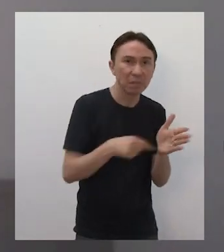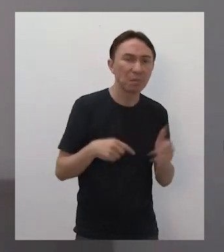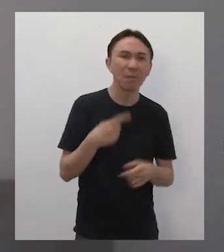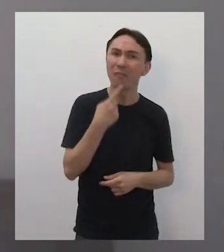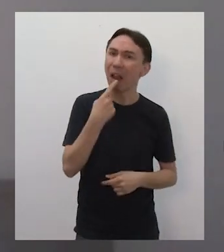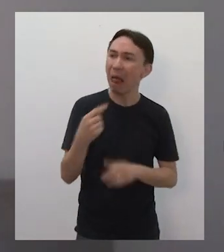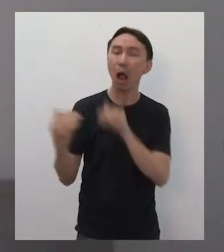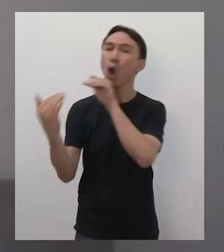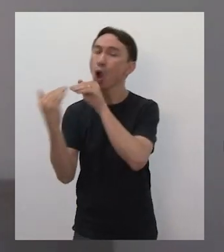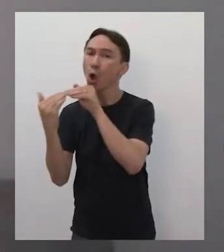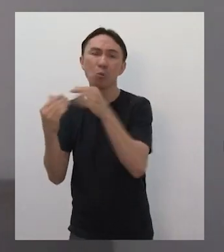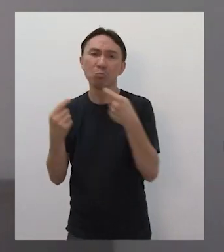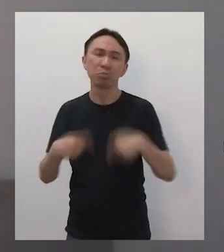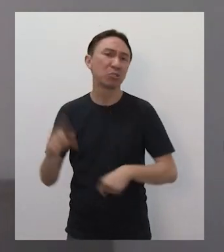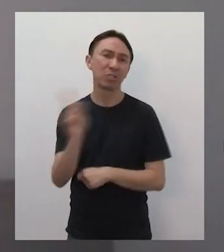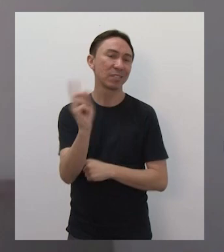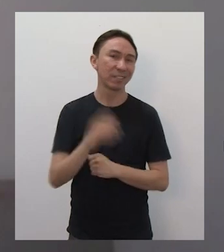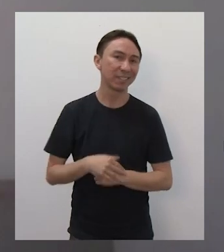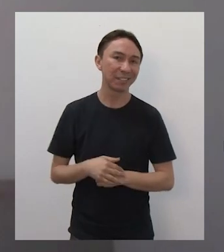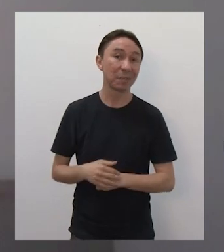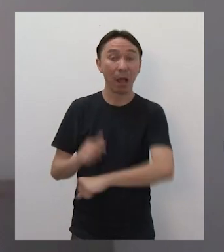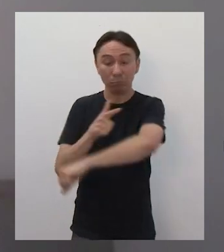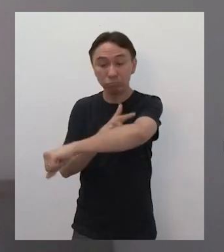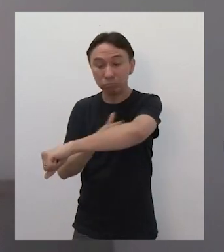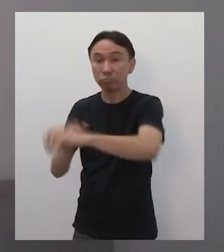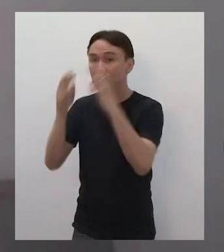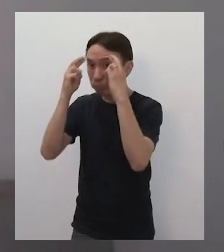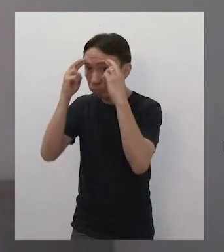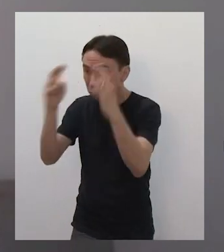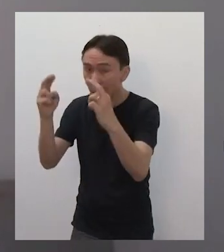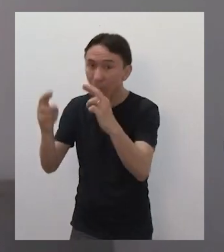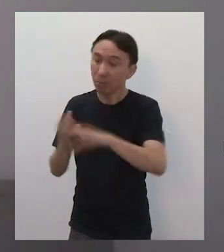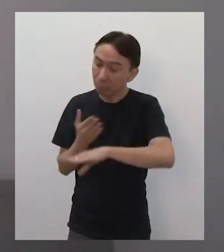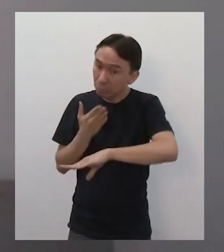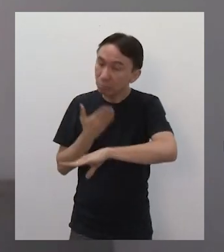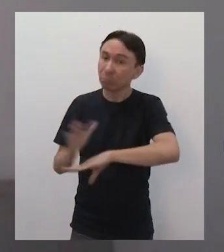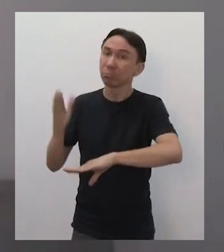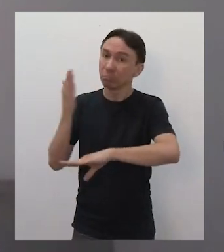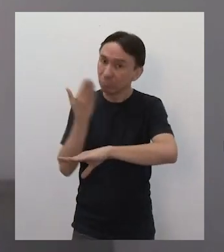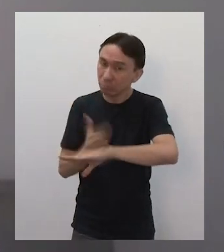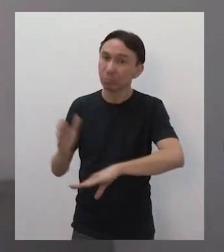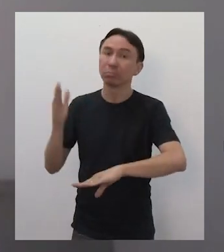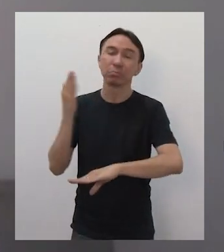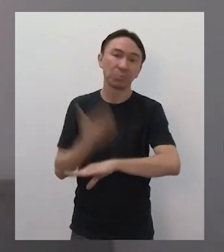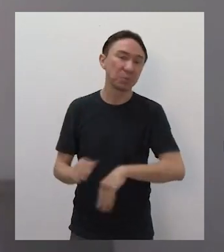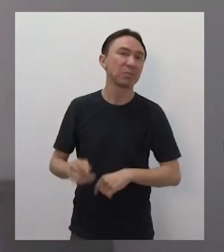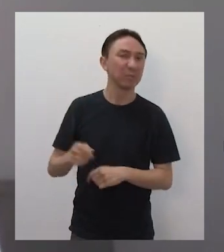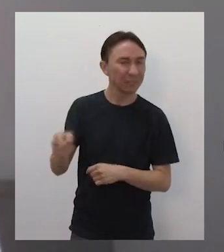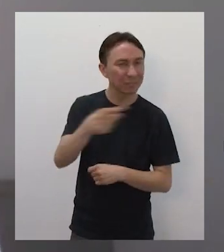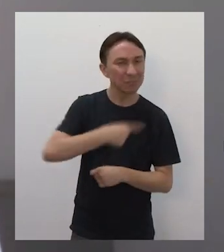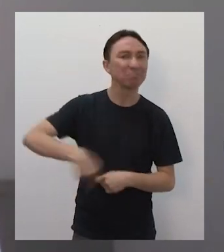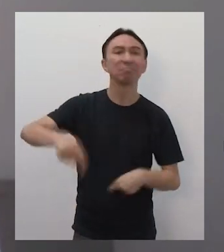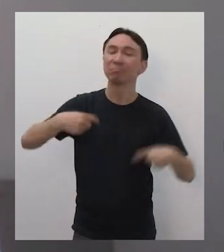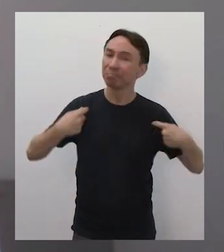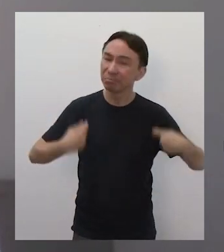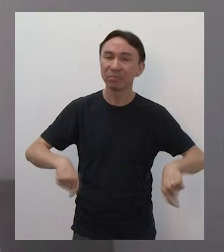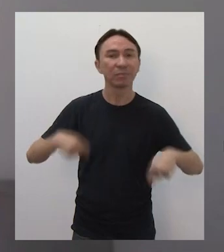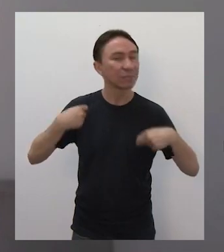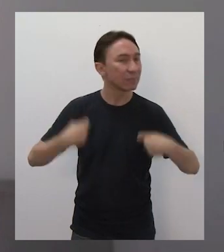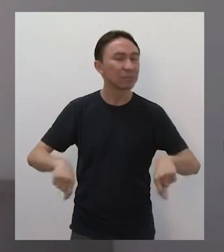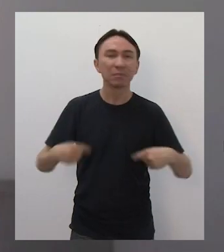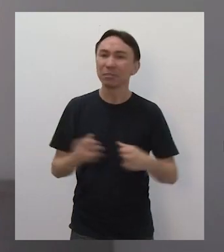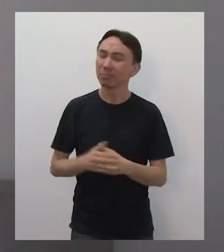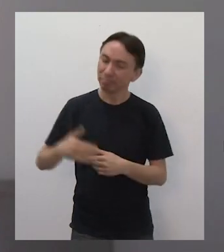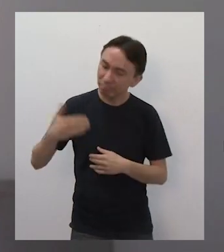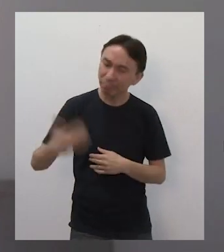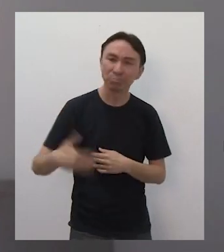mas eu preciso aprender a respeitar. Então, isso é um trabalho que a gente tem que fazer. Hoje a gente vê, né,